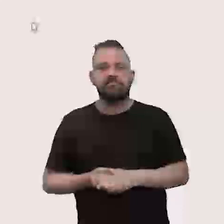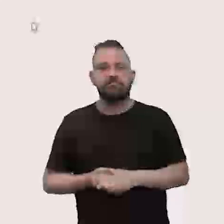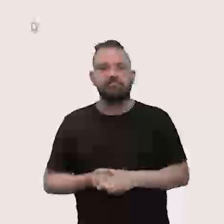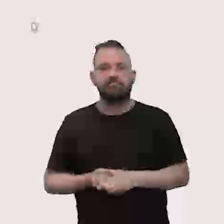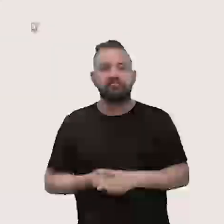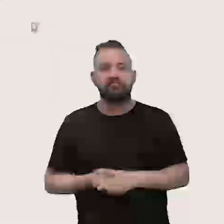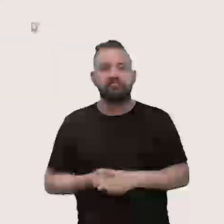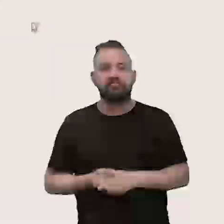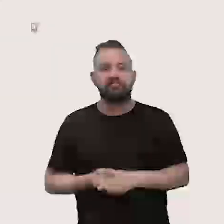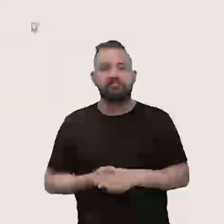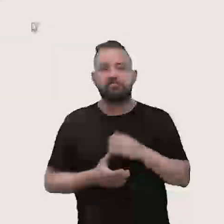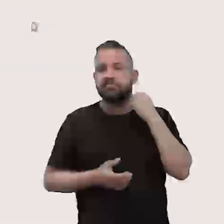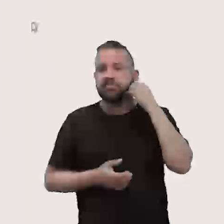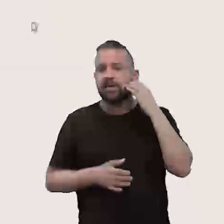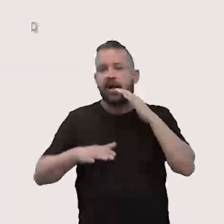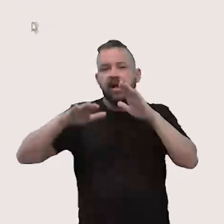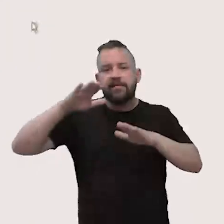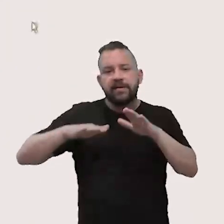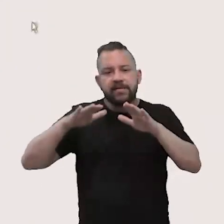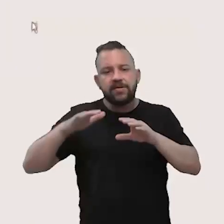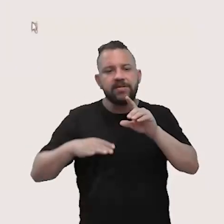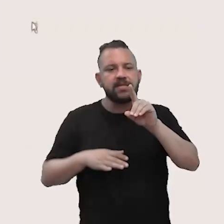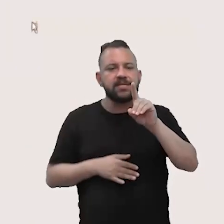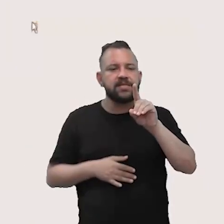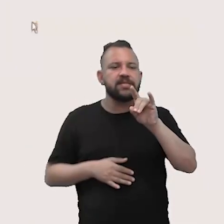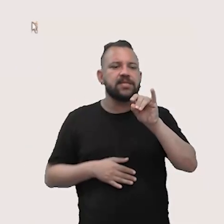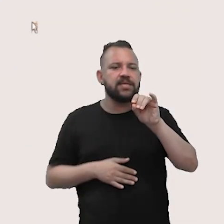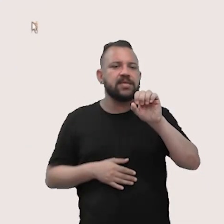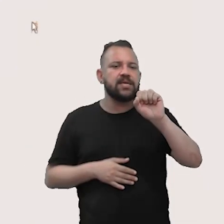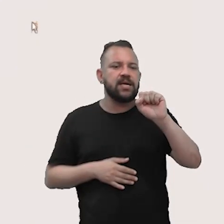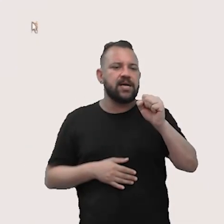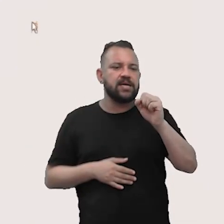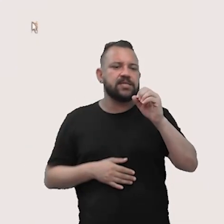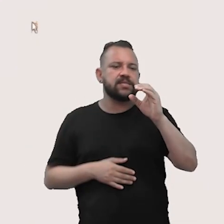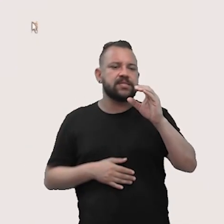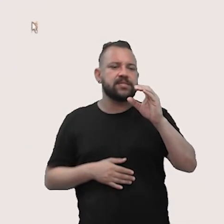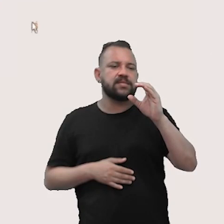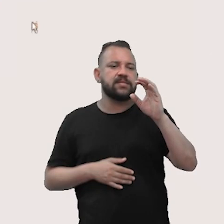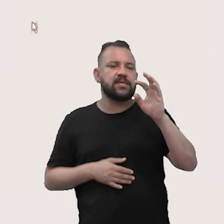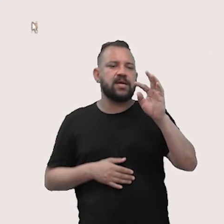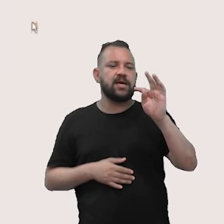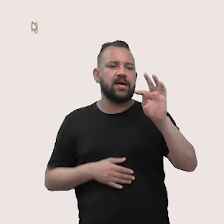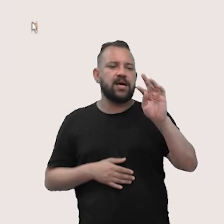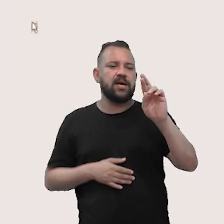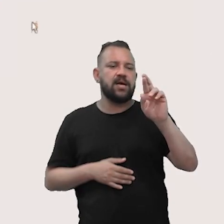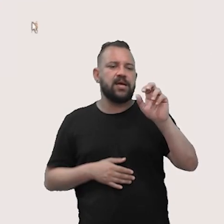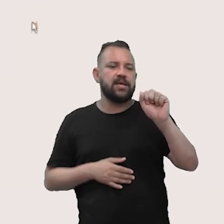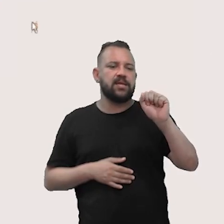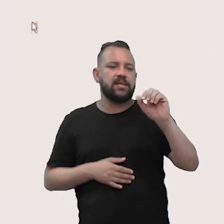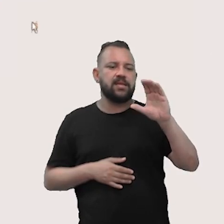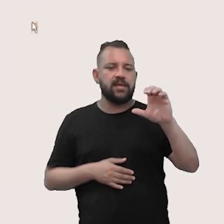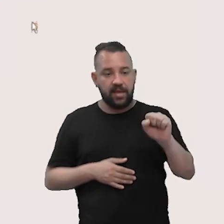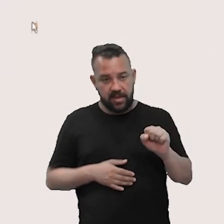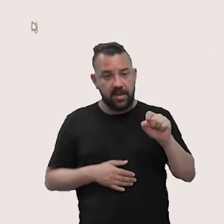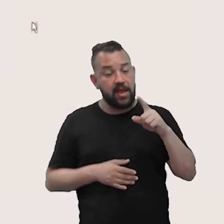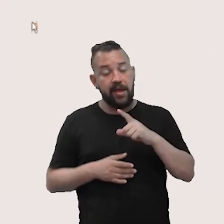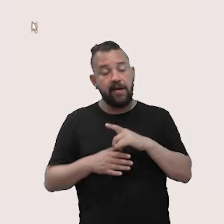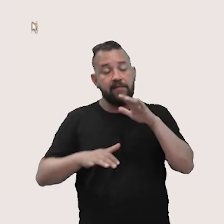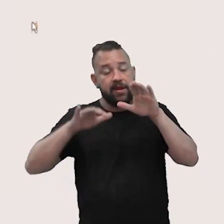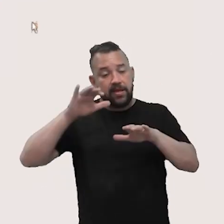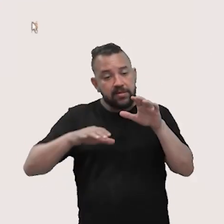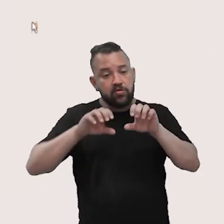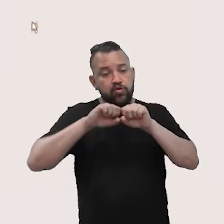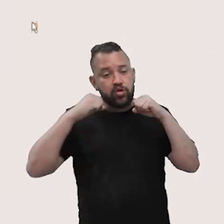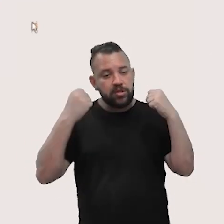Dá uma olhada aí. As variações diastráticas, também chamadas de variações sociais. Olha, se falar em variação diastrática, elas são